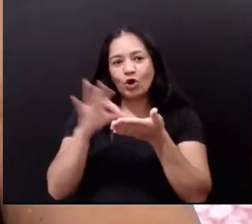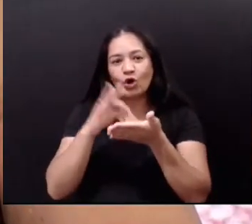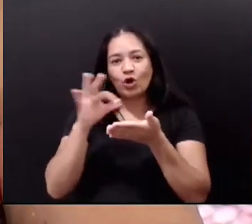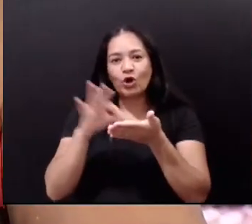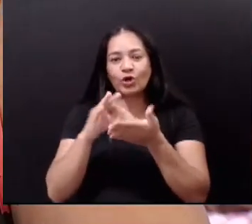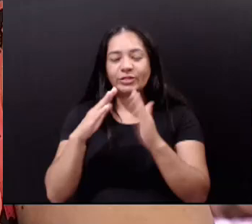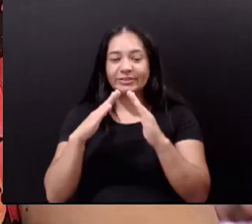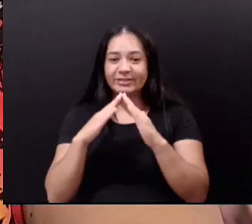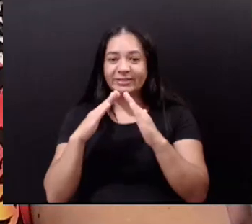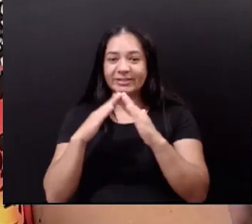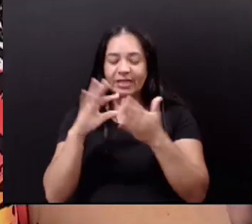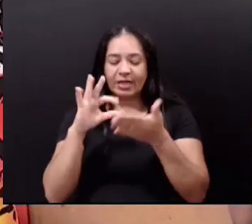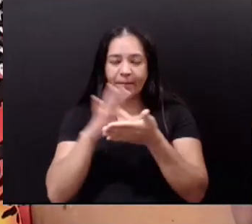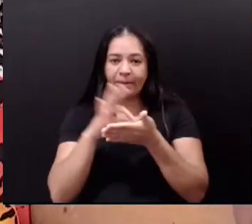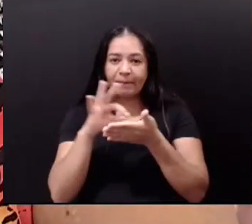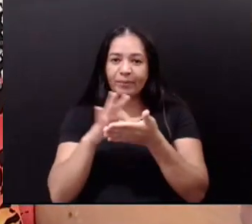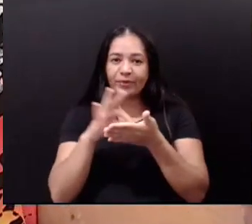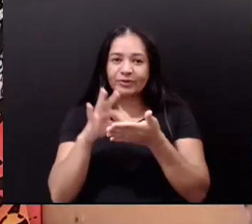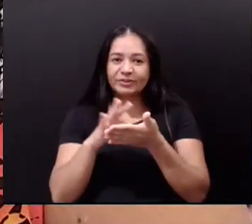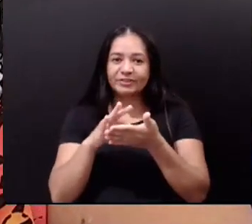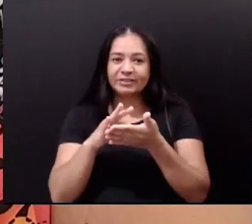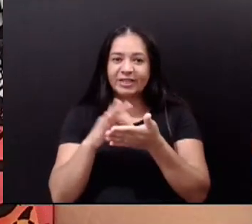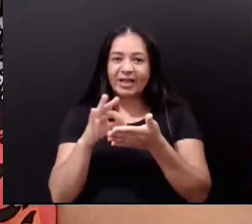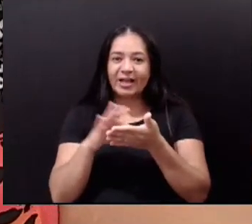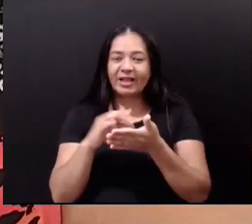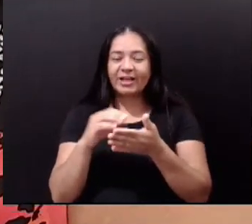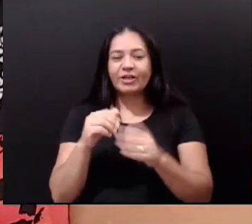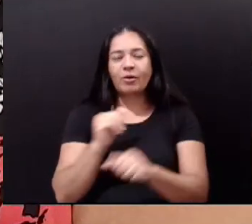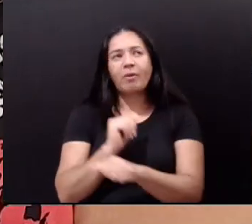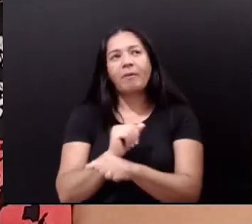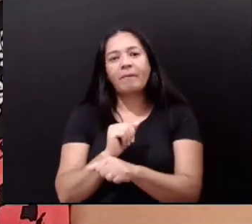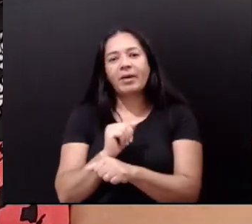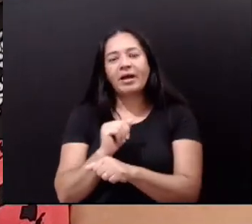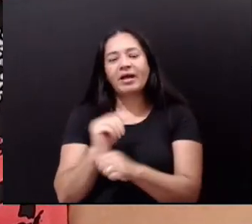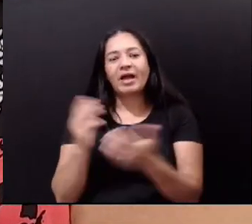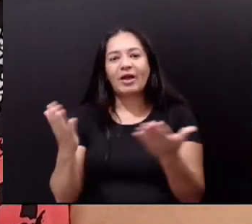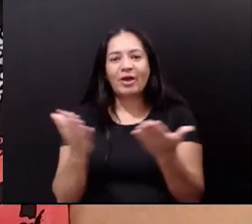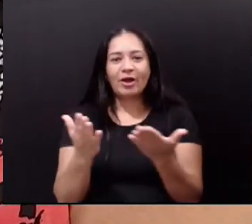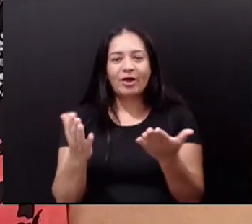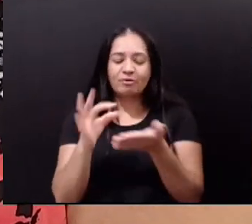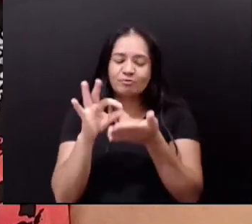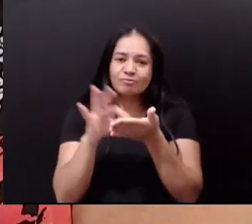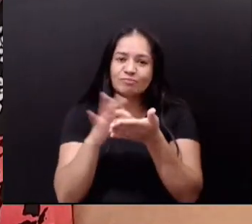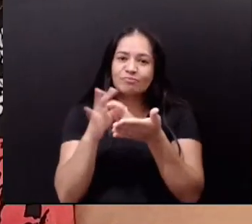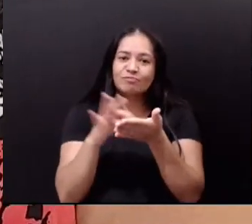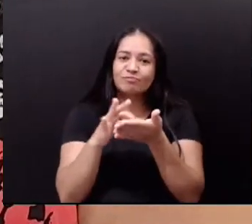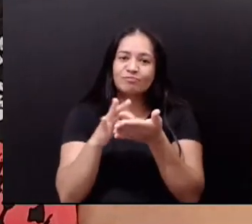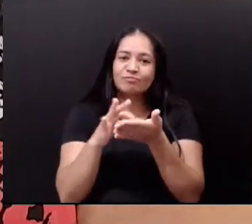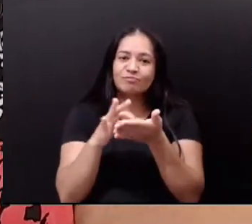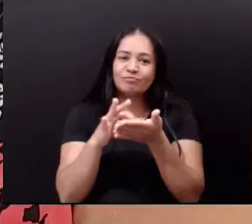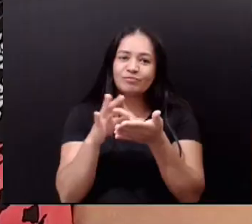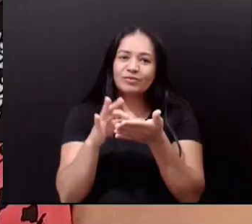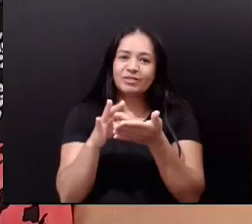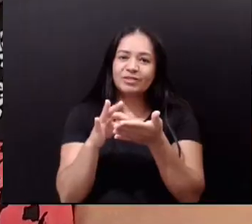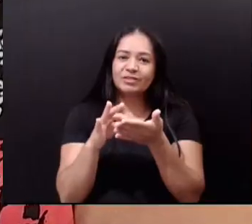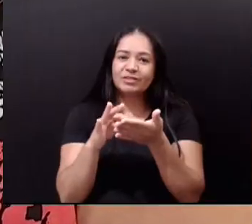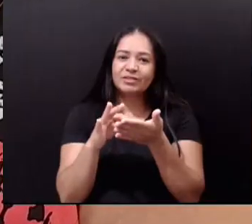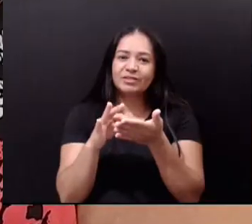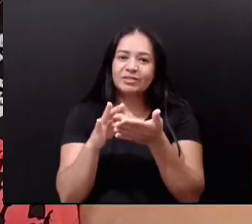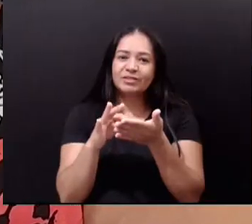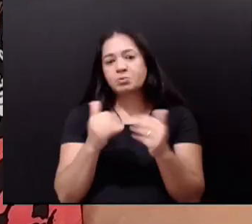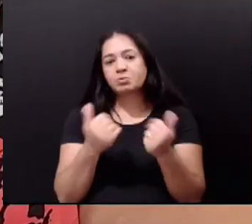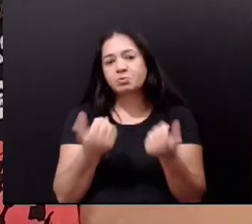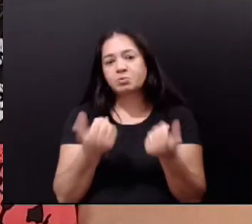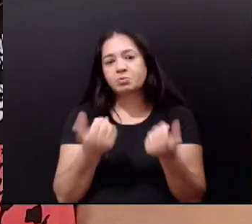Faz tempo que eu estava parada, né? Então eu ficava bordado. Então eu ainda estou